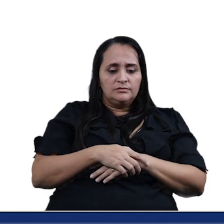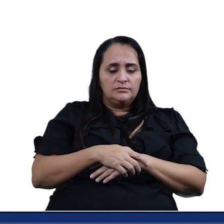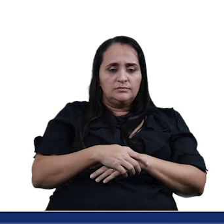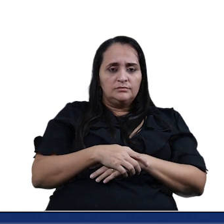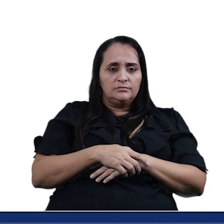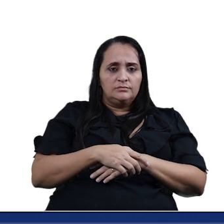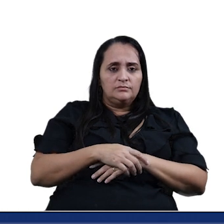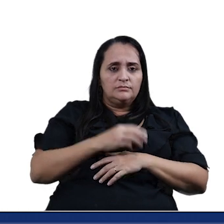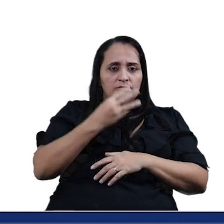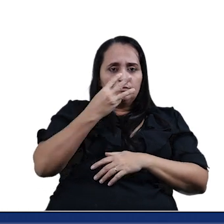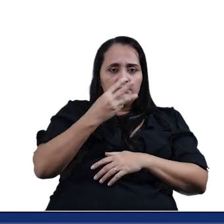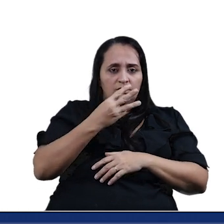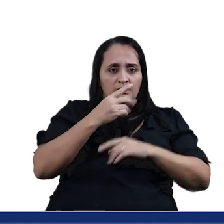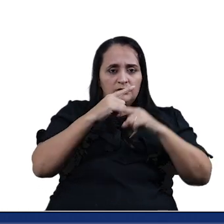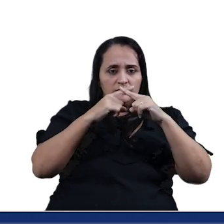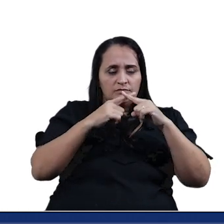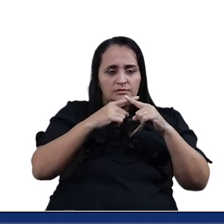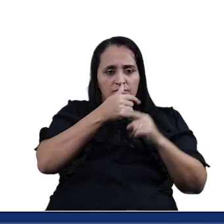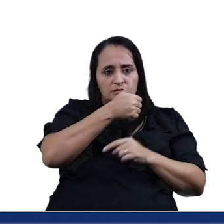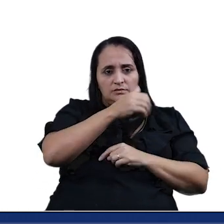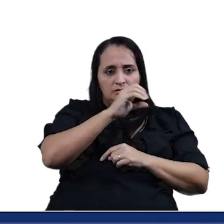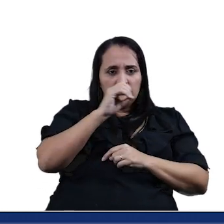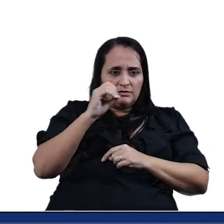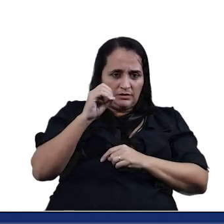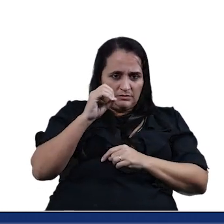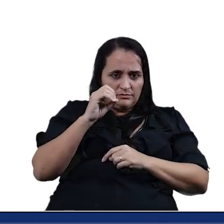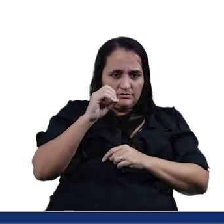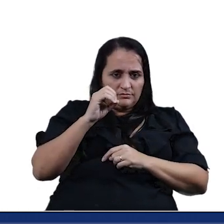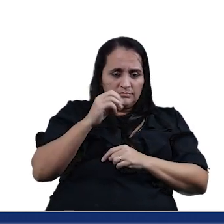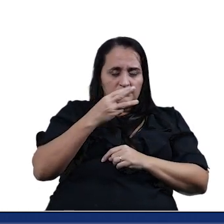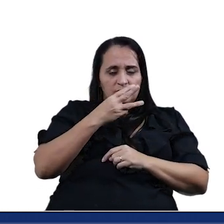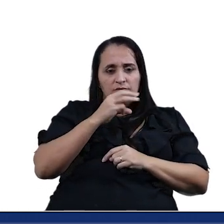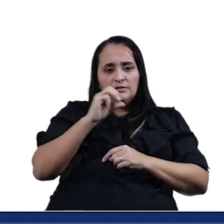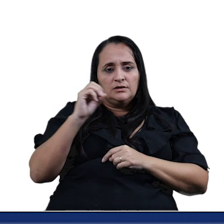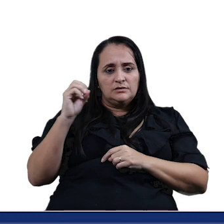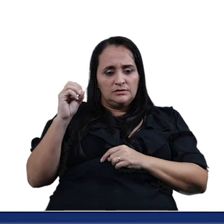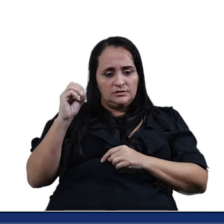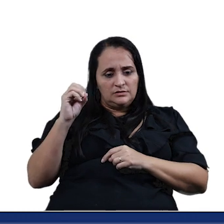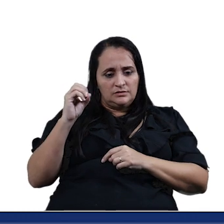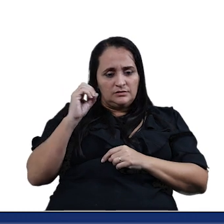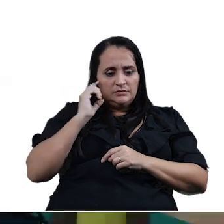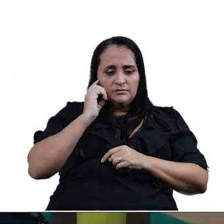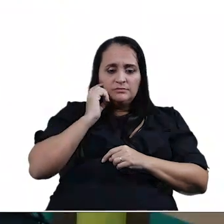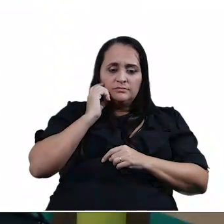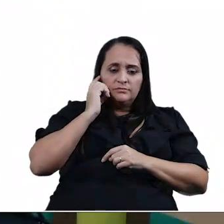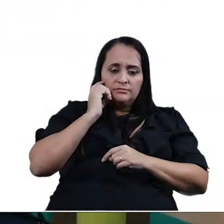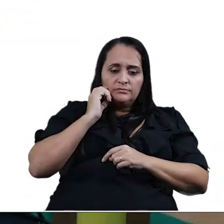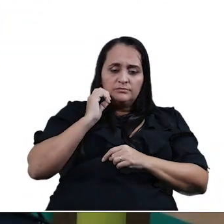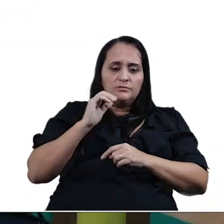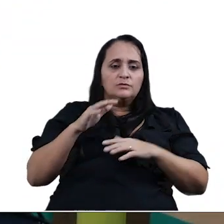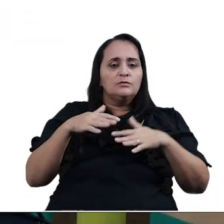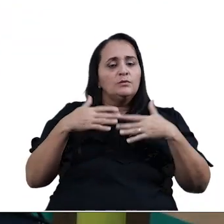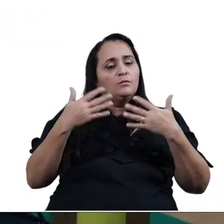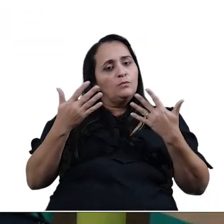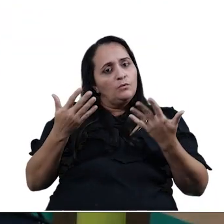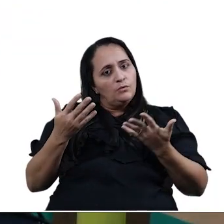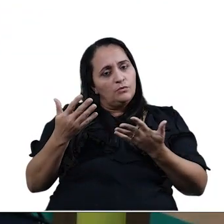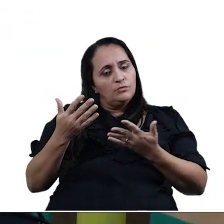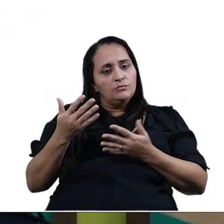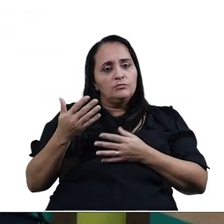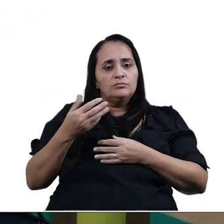que seria 3 vezes 100, 300 unidades, ou